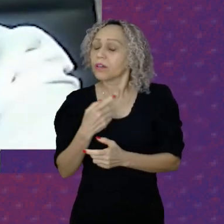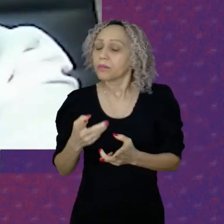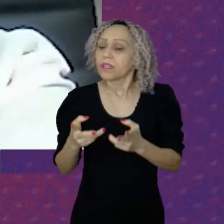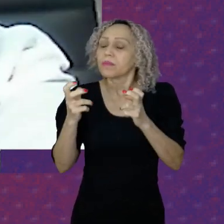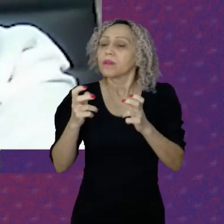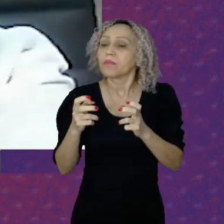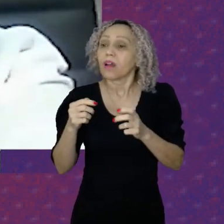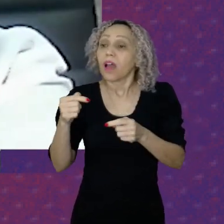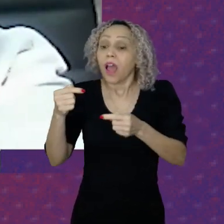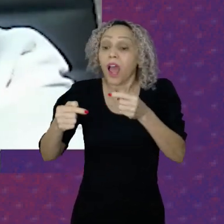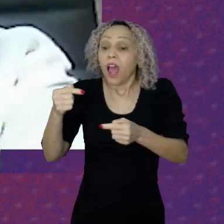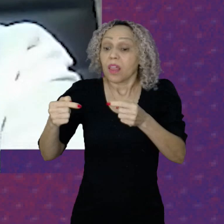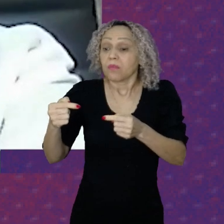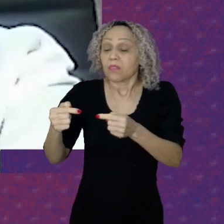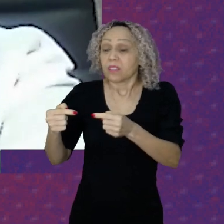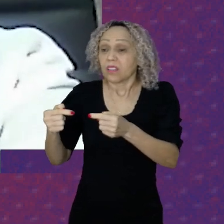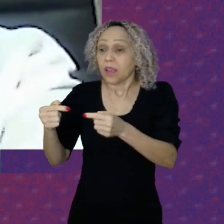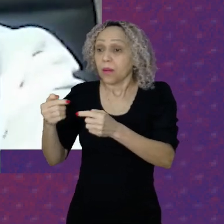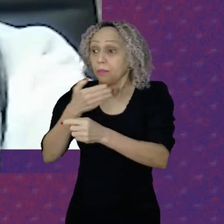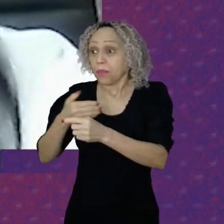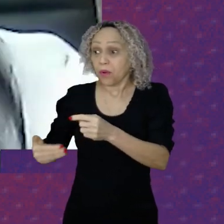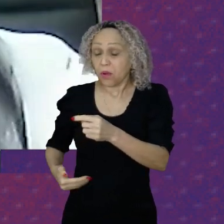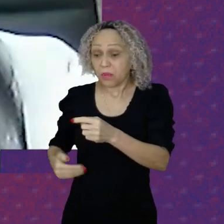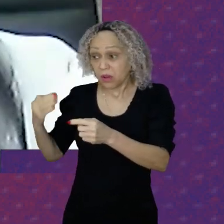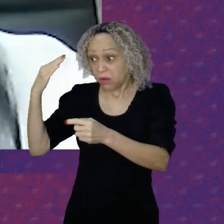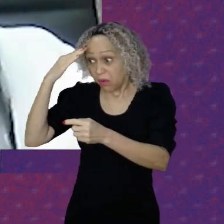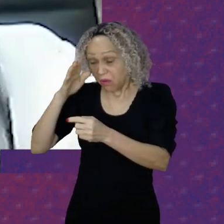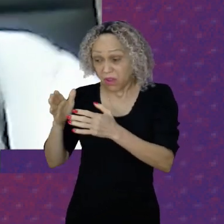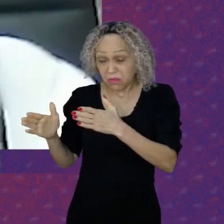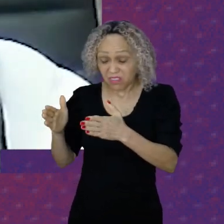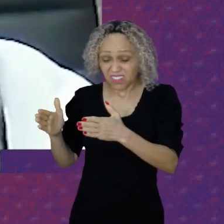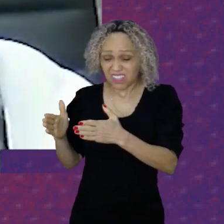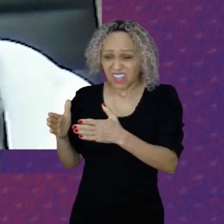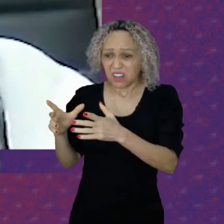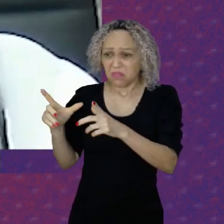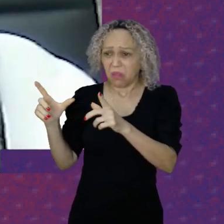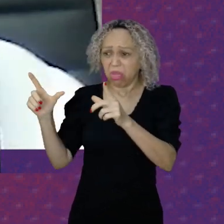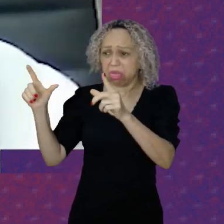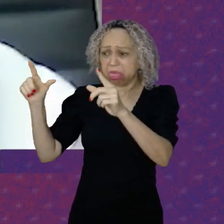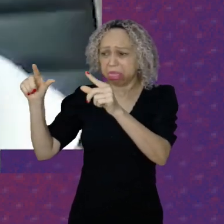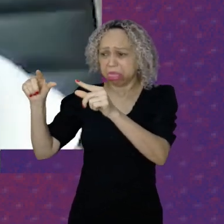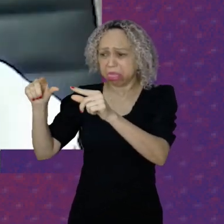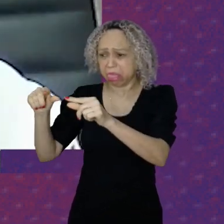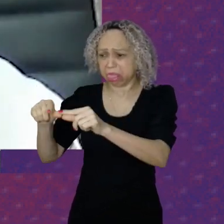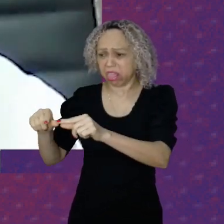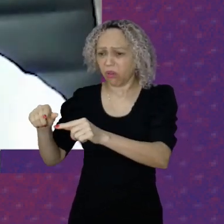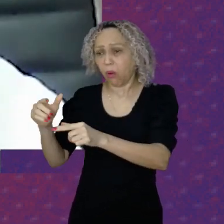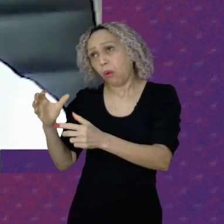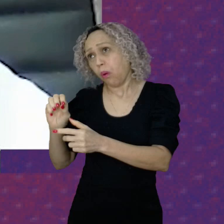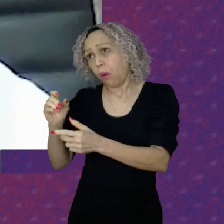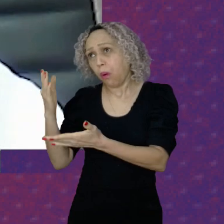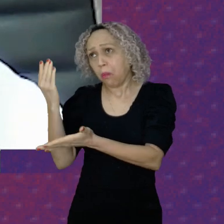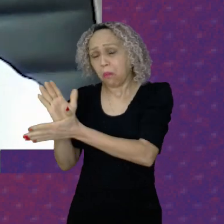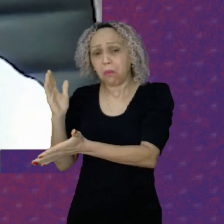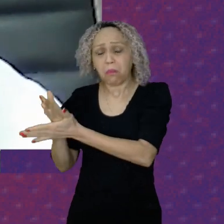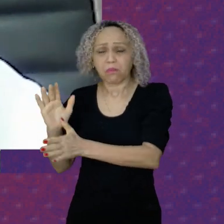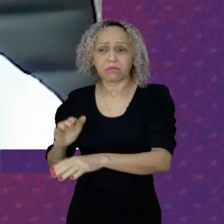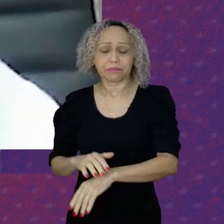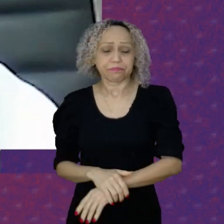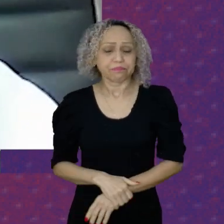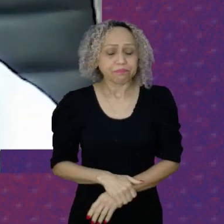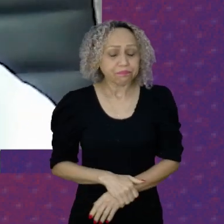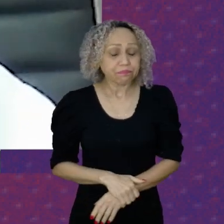foram completamente suprimidas ou diminuídas. Tanto que